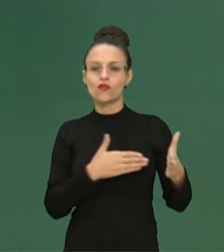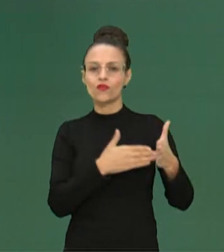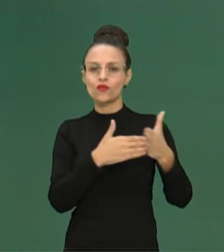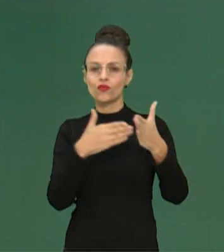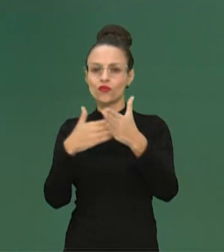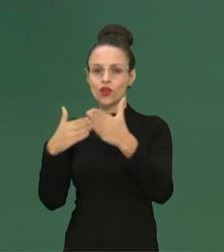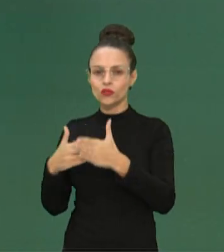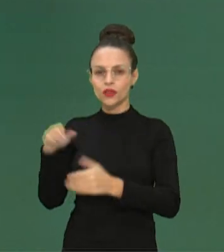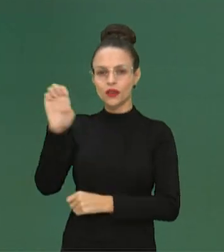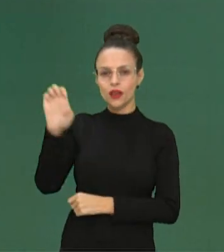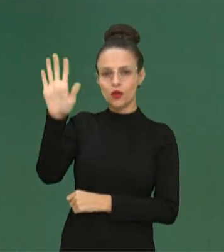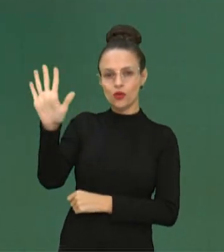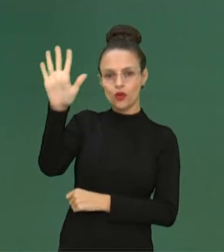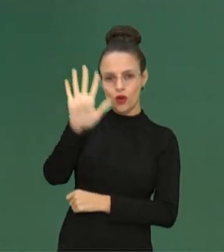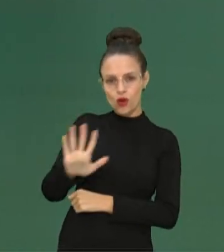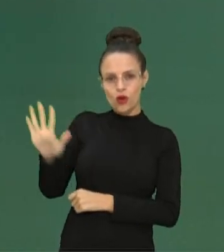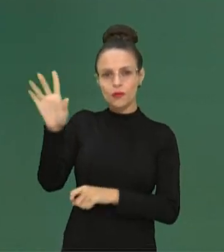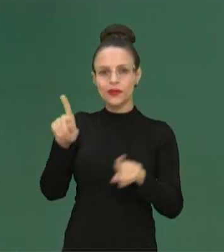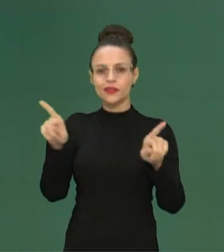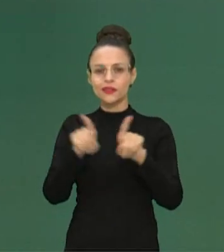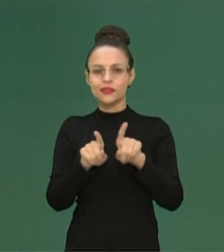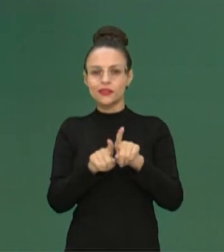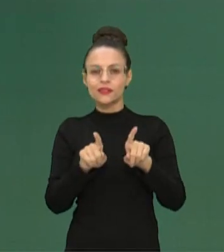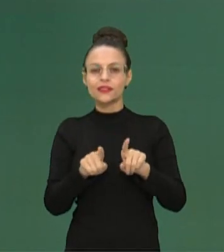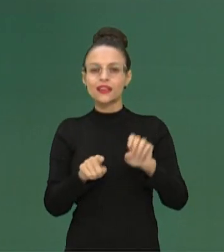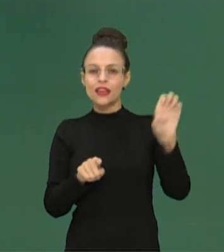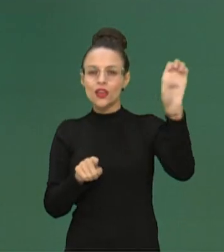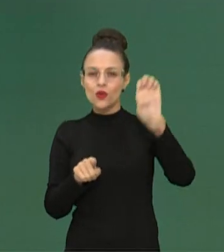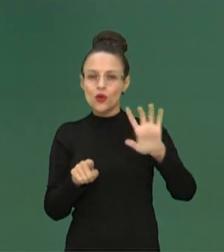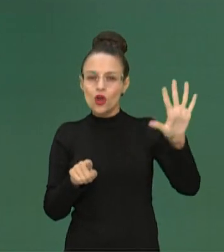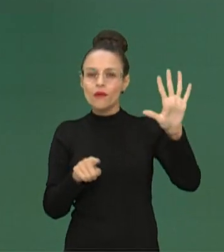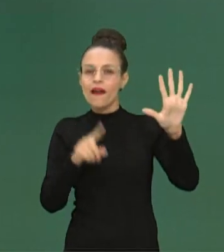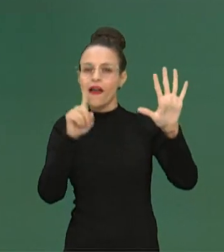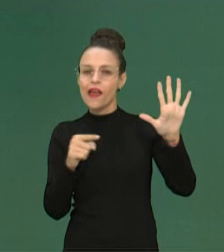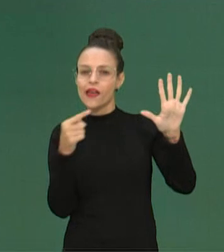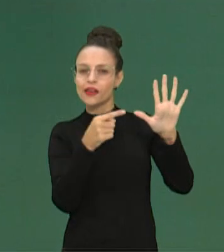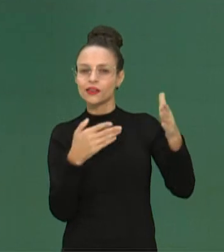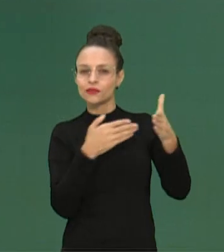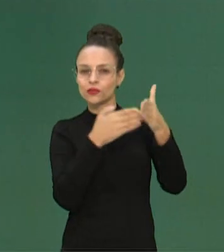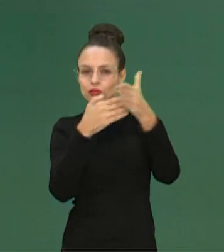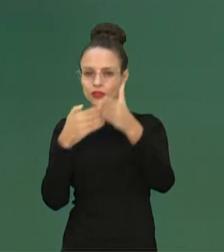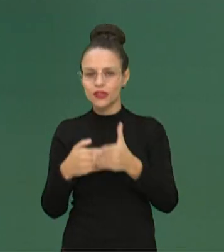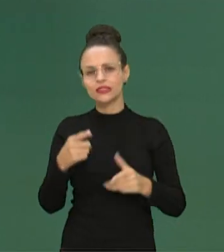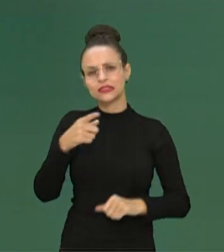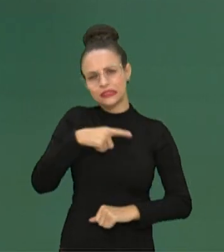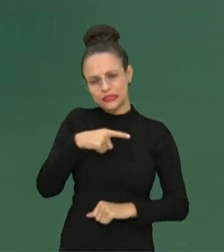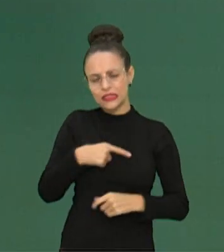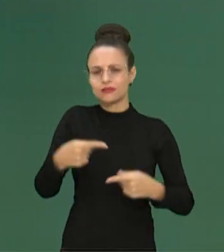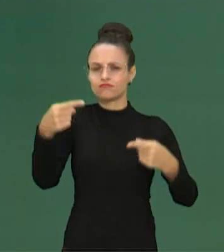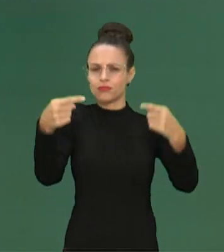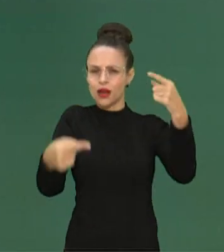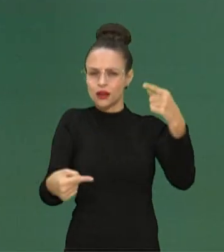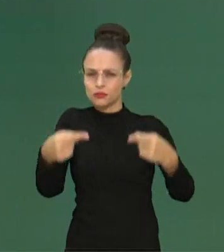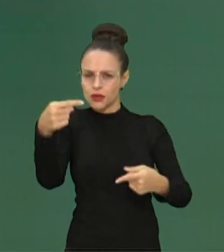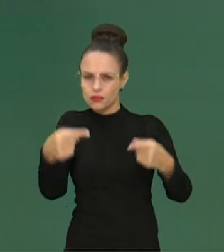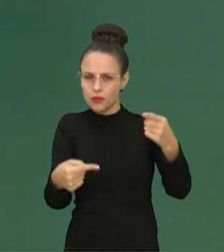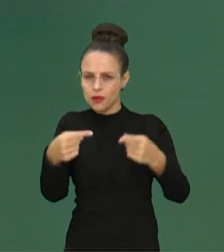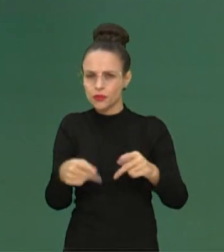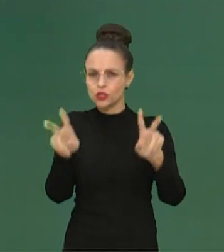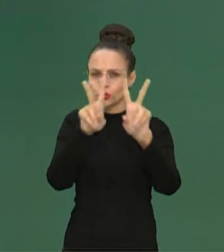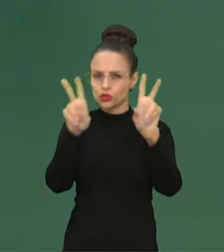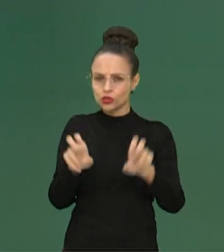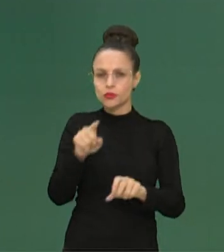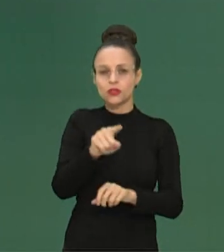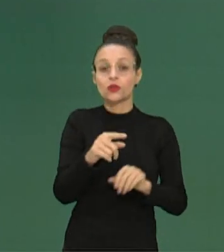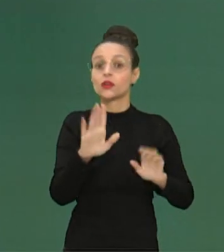a Europa e suas fronteiras, a Europa é suas fronteiras. Muito debate sobre isso, repito, não é questão de